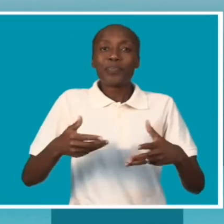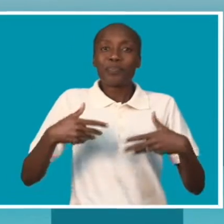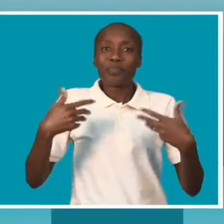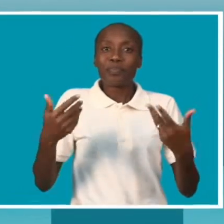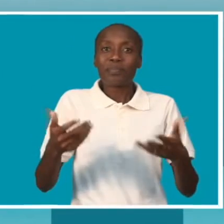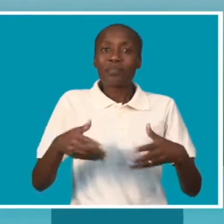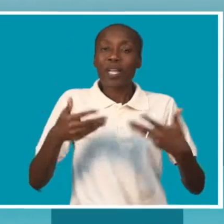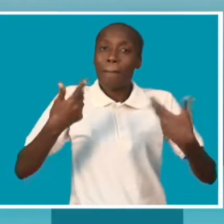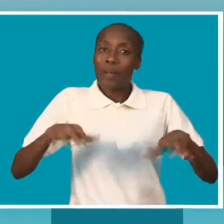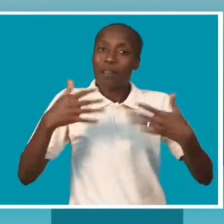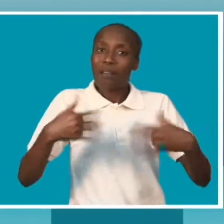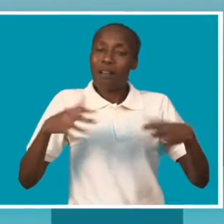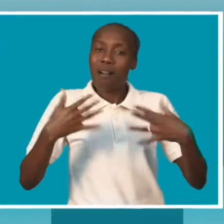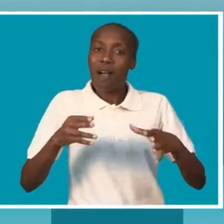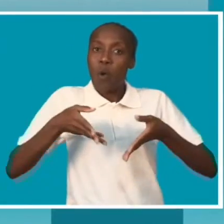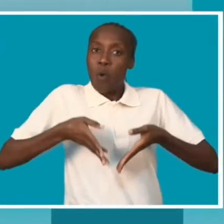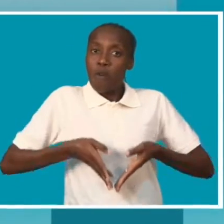a brincar com o filho.